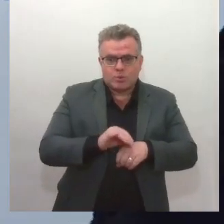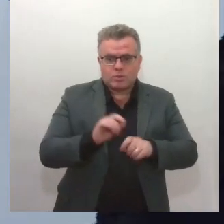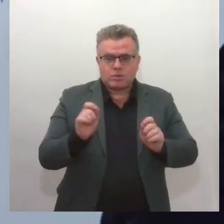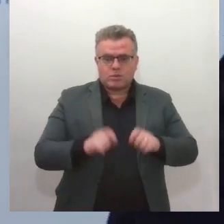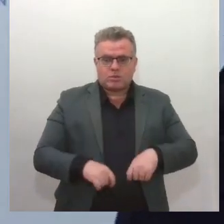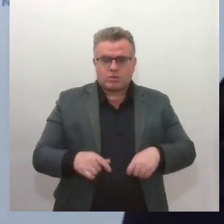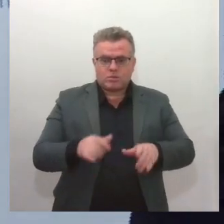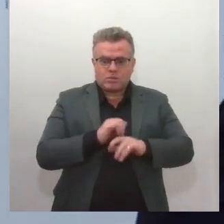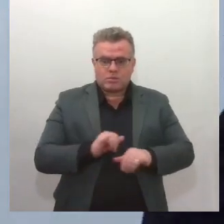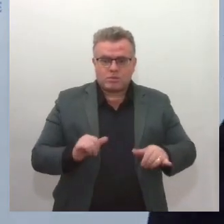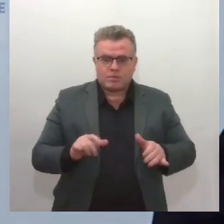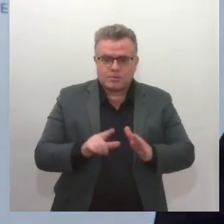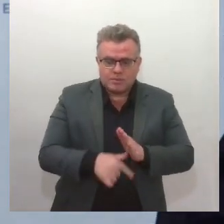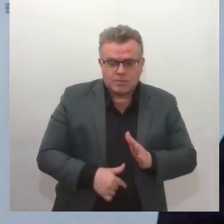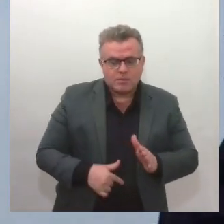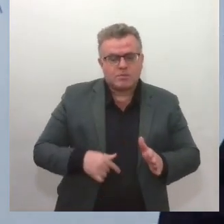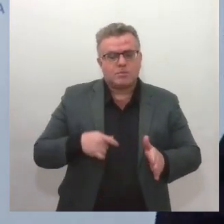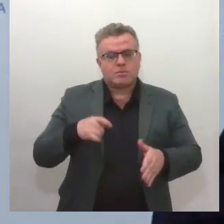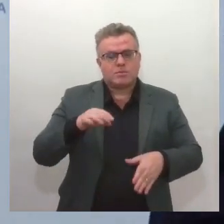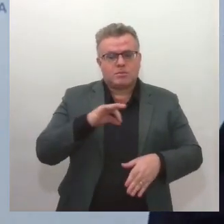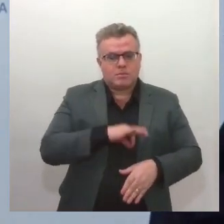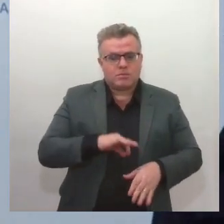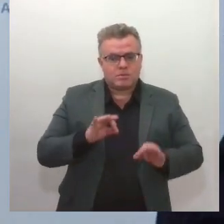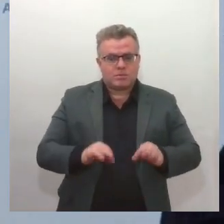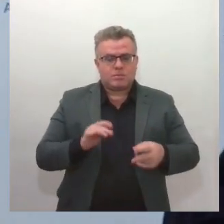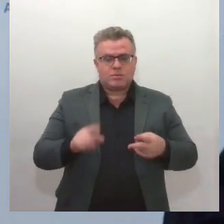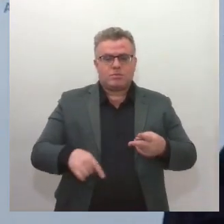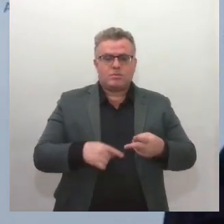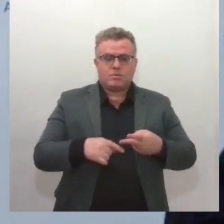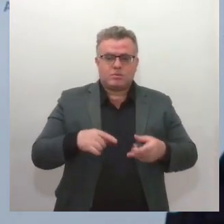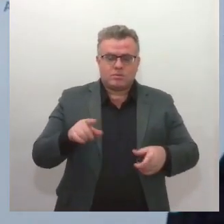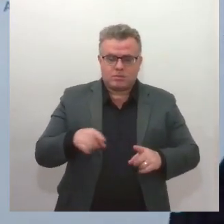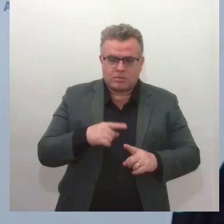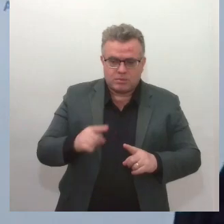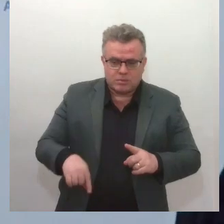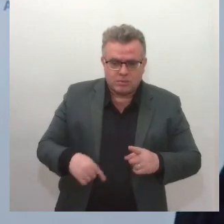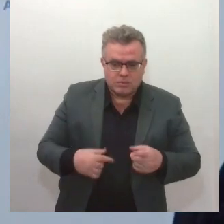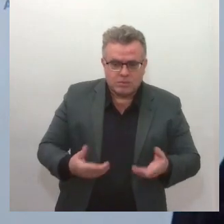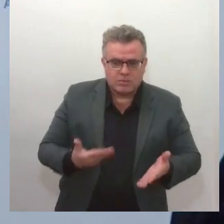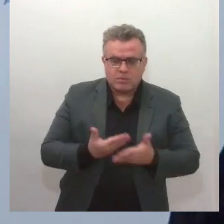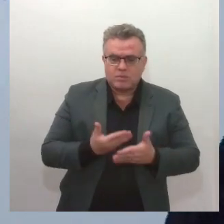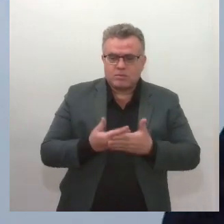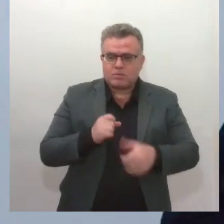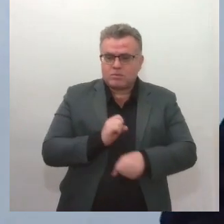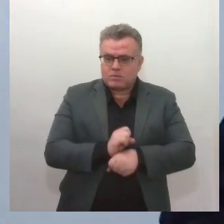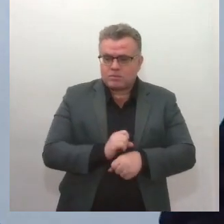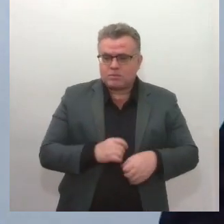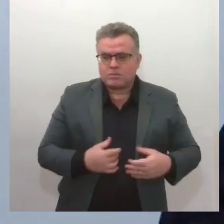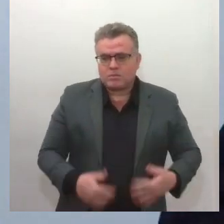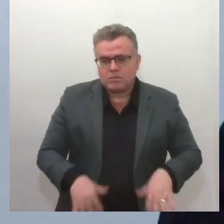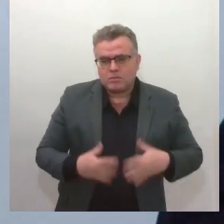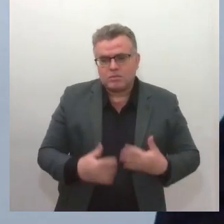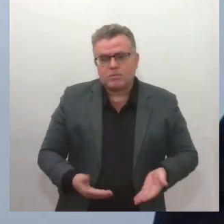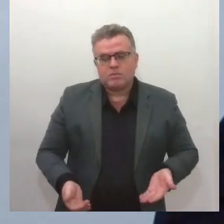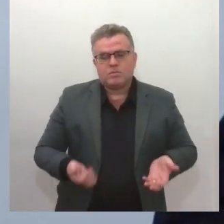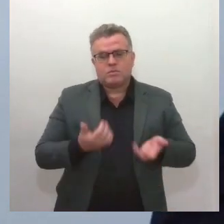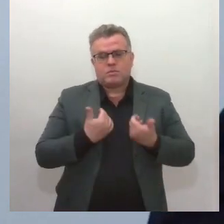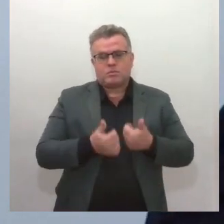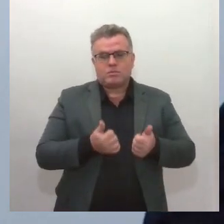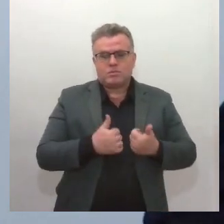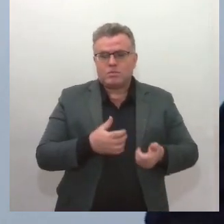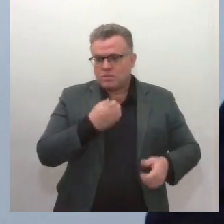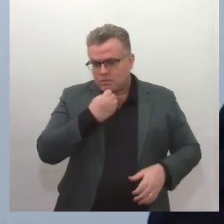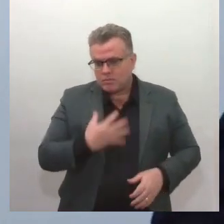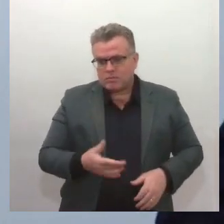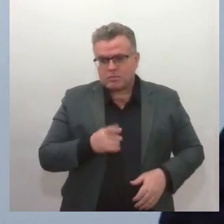pela gestão interina, suspensão de aula, né? Os transportes que não estão suprindo a demanda do